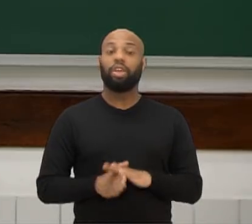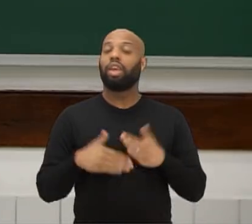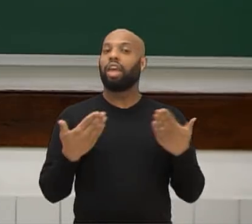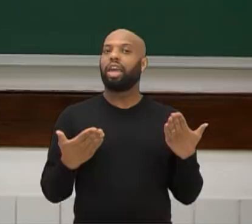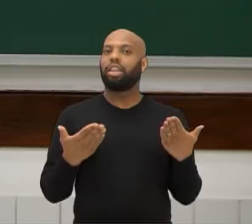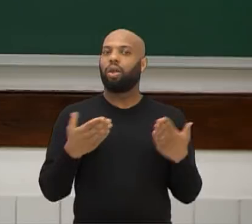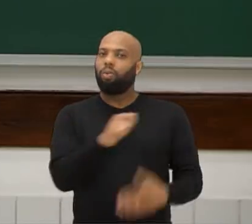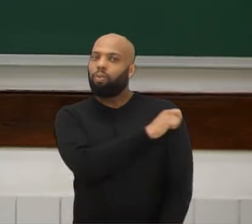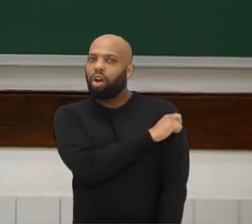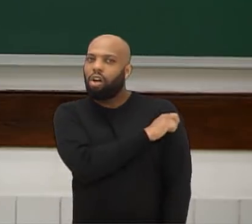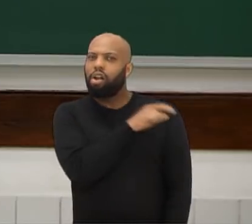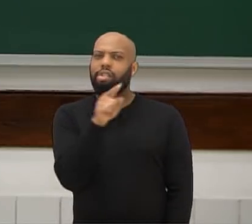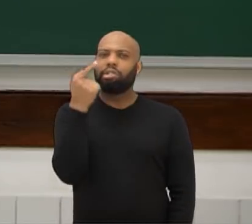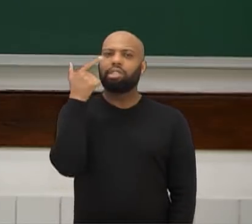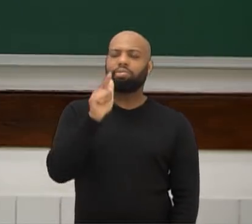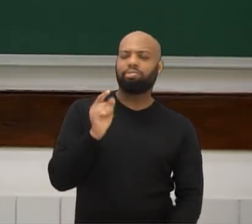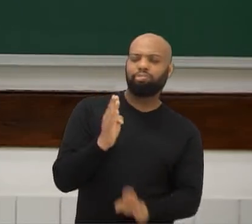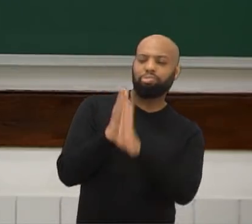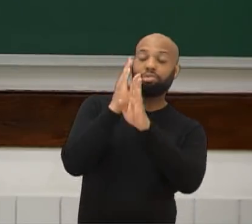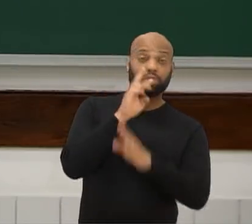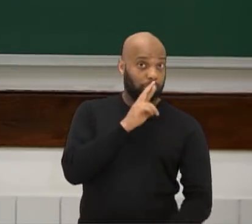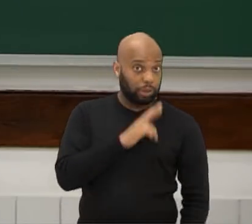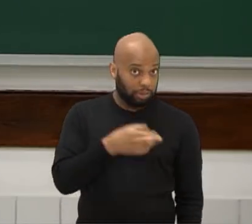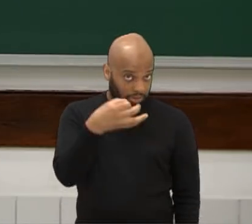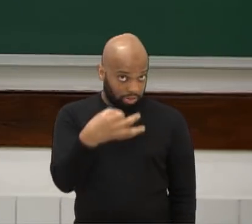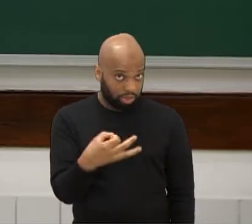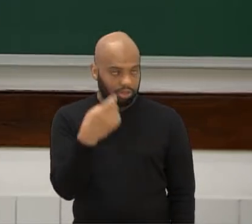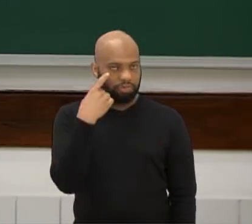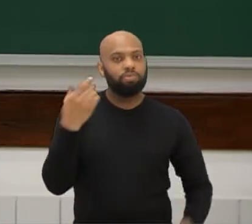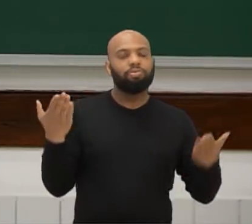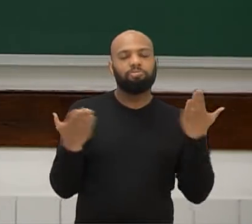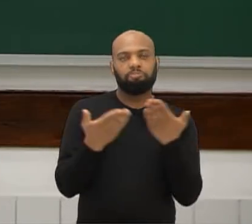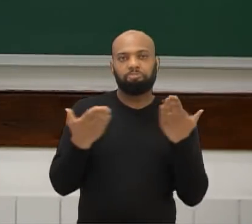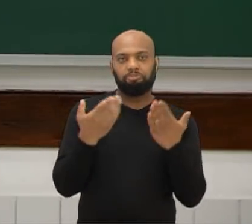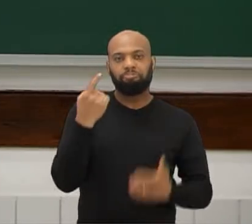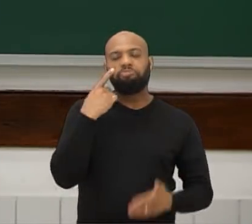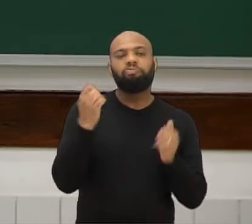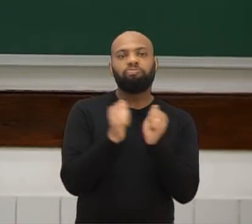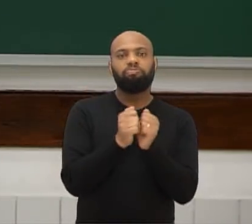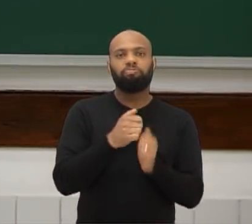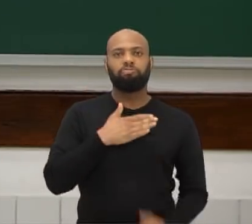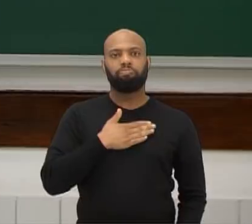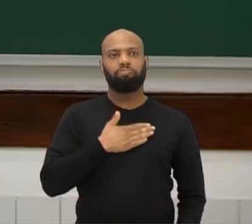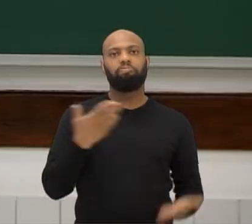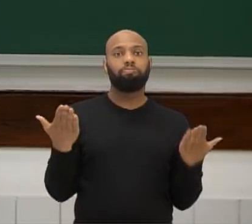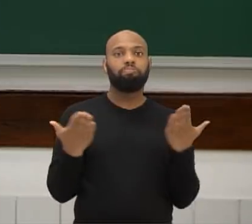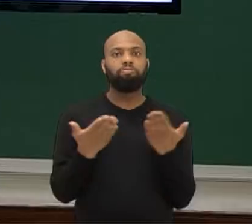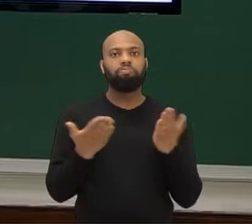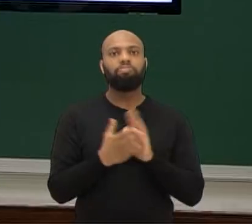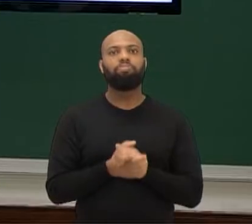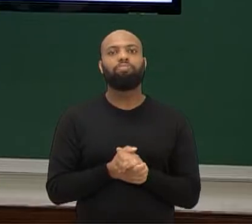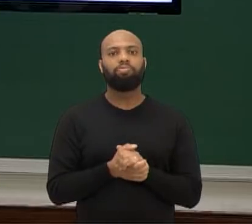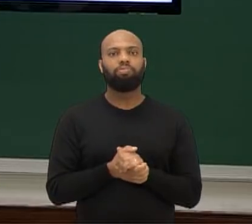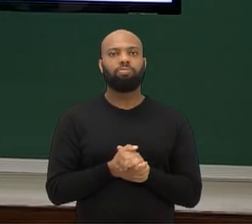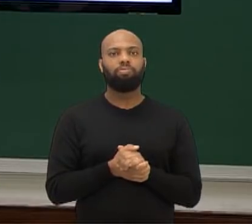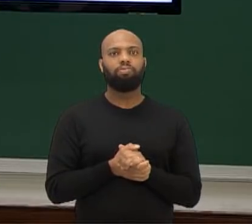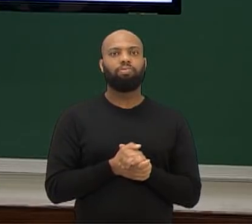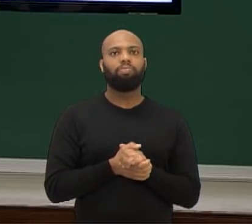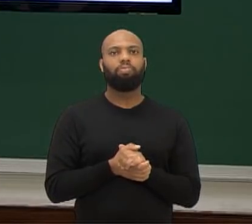Então, alunos, conseguiram identificar a resposta? Vamos confirmar aqui? Venha com o professor aqui na tela. Olha